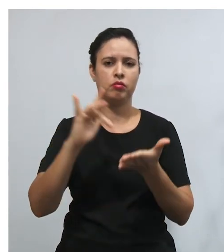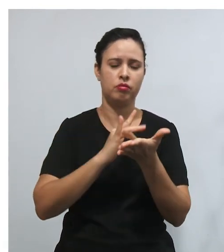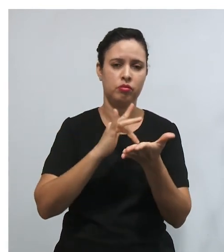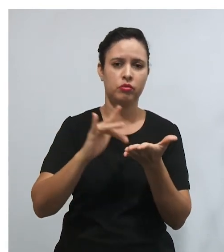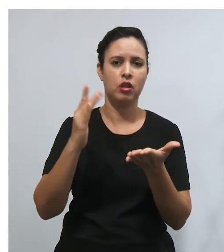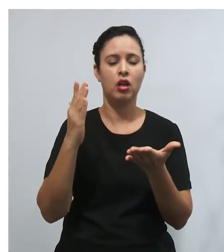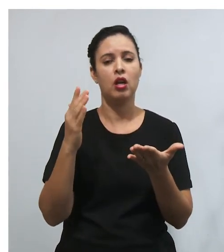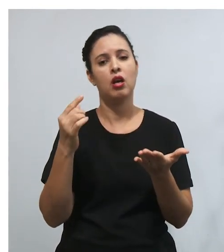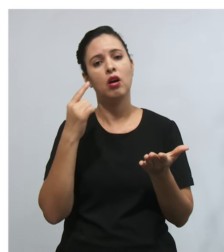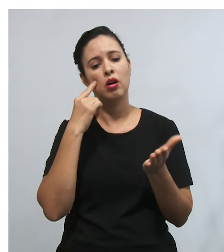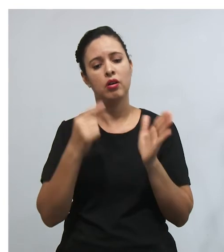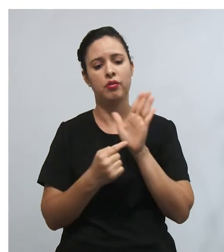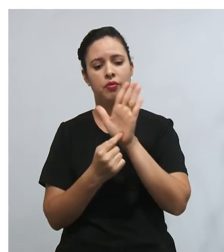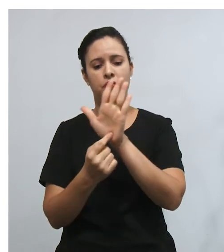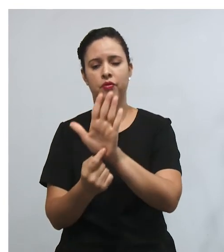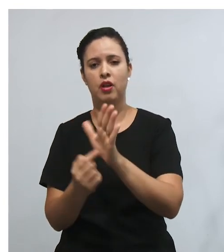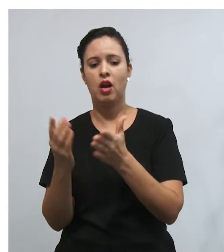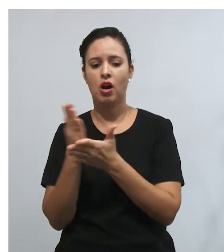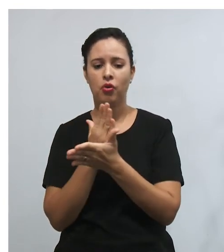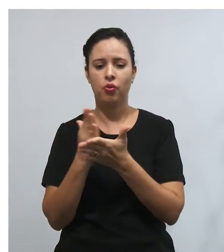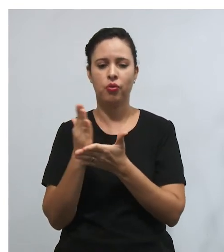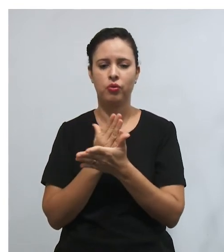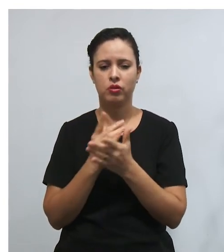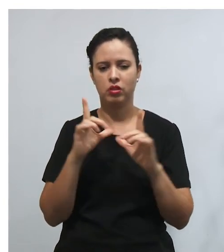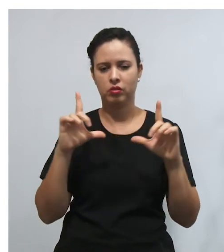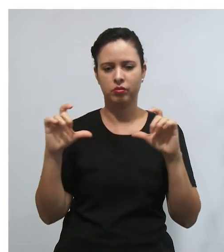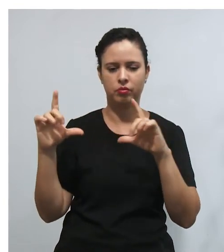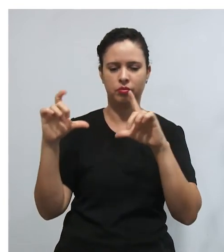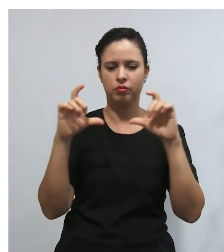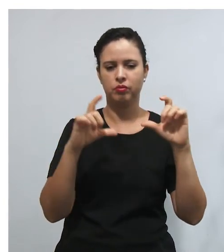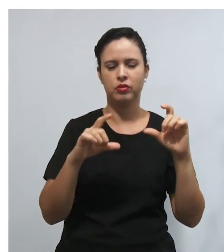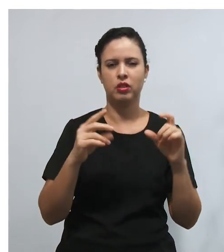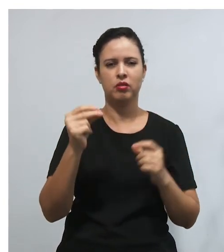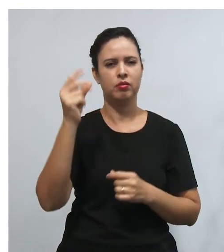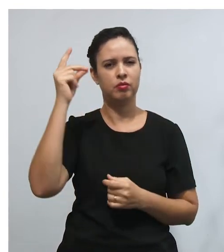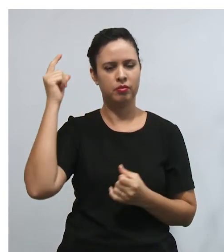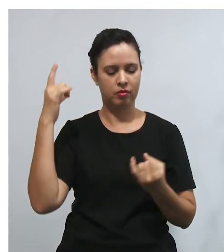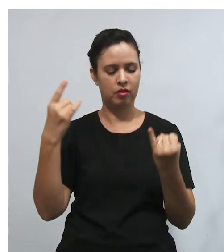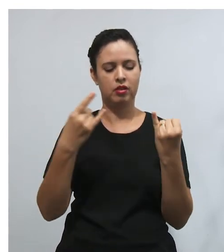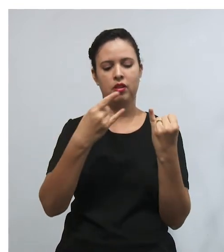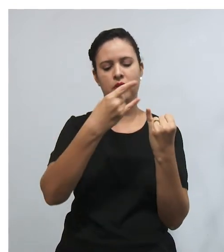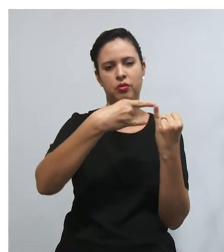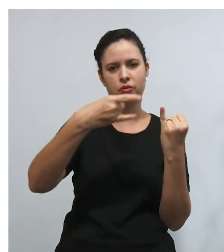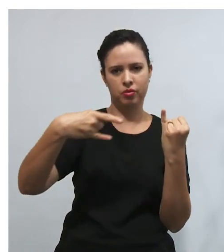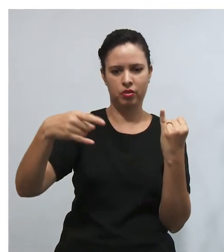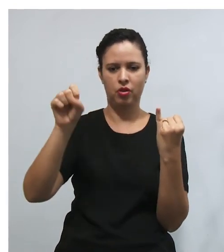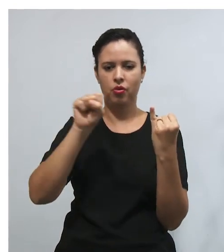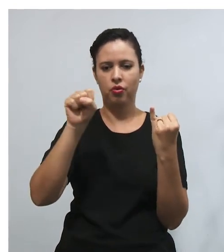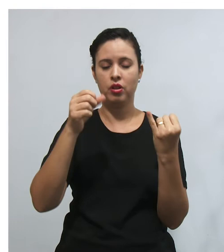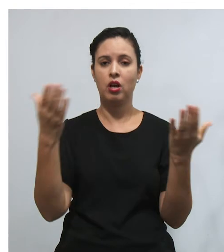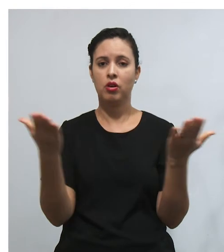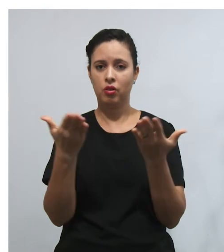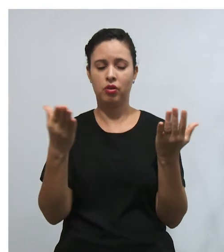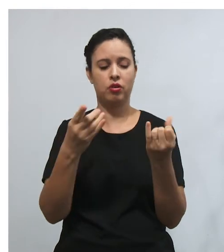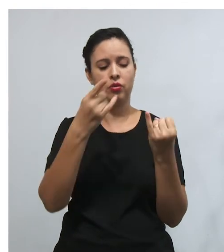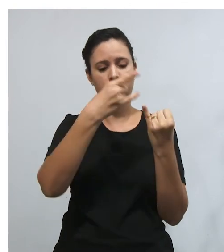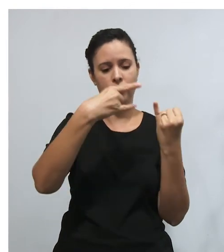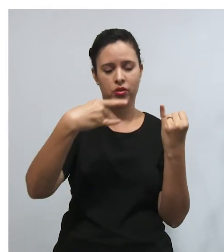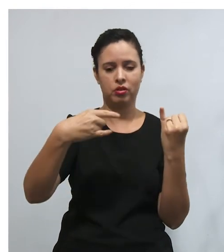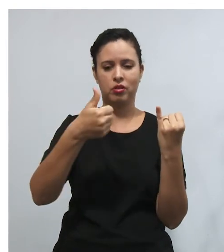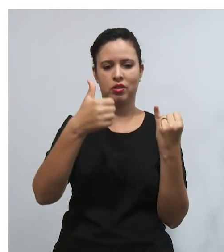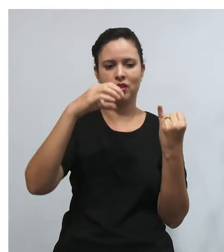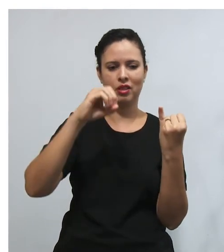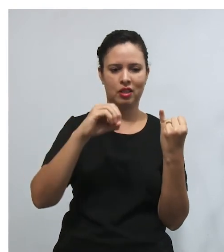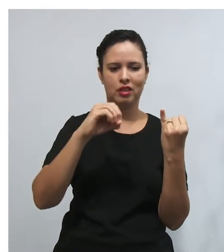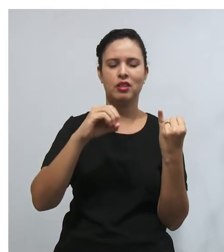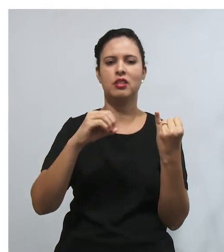trazendo somente alguns, Antigamente tinha o Windows 8, estamos utilizando o Windows 10, mas já tem a versão mais